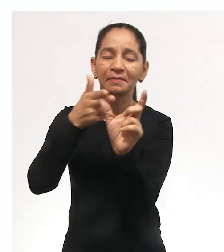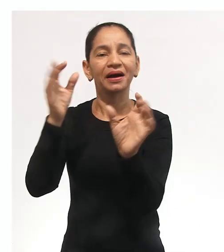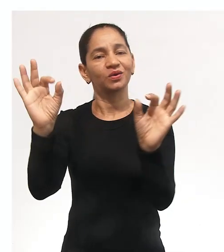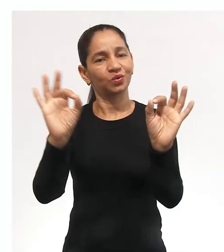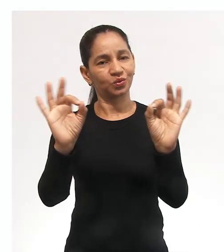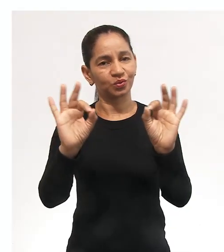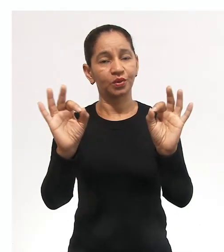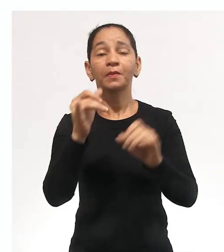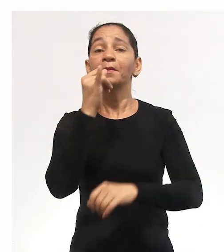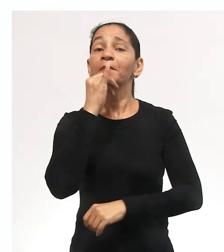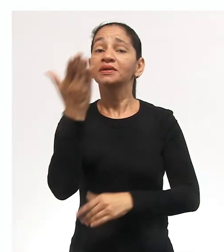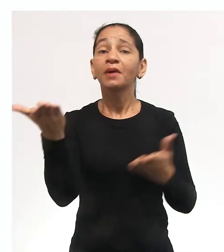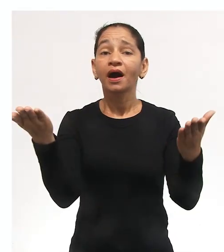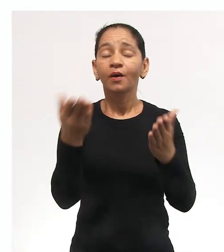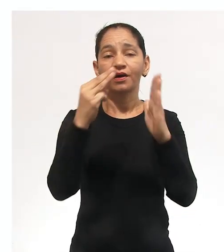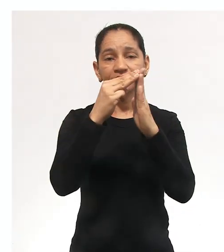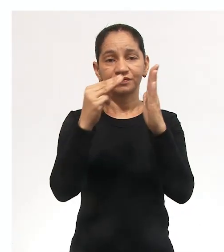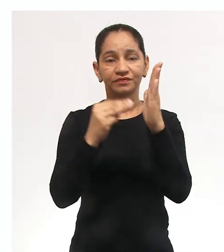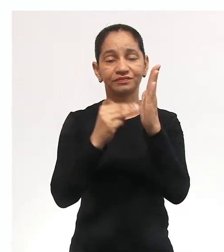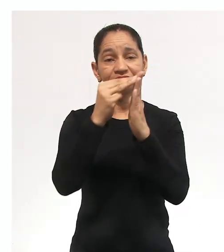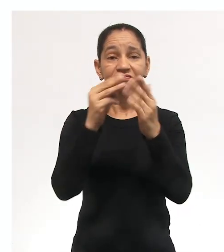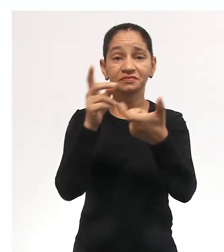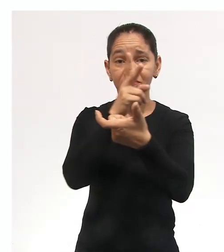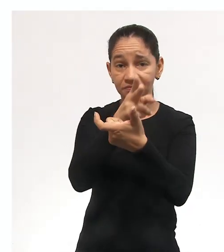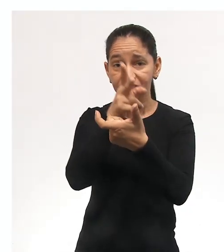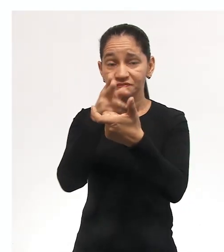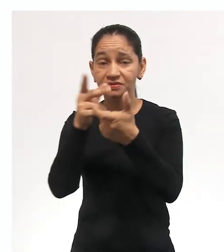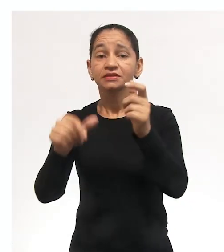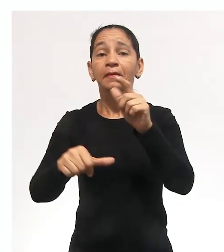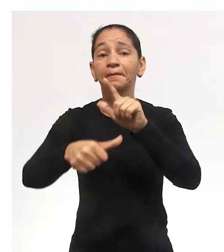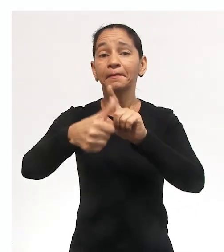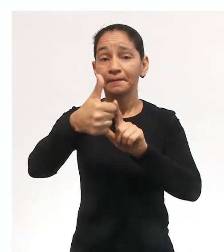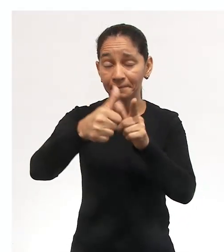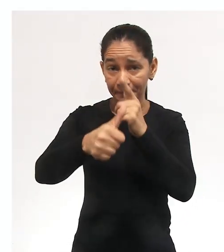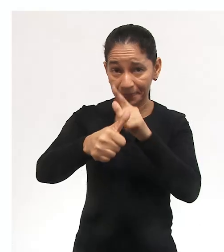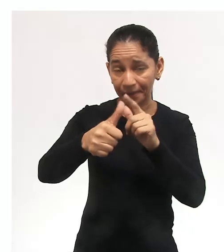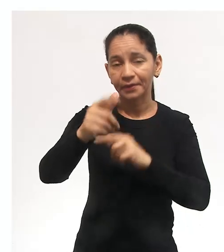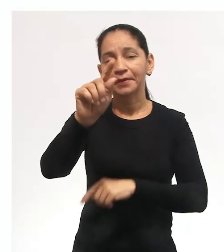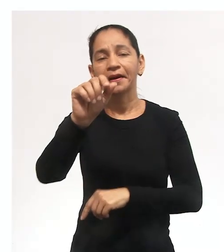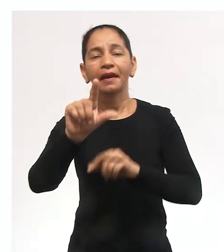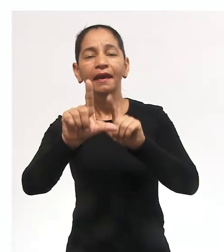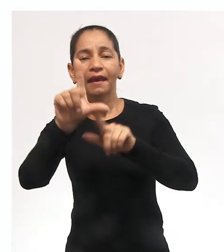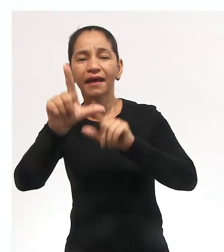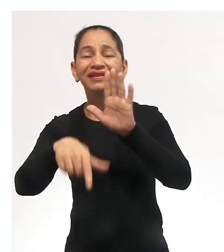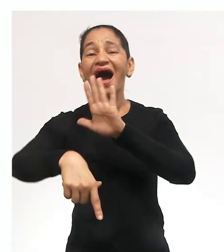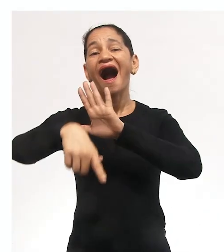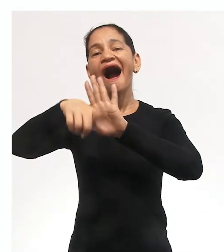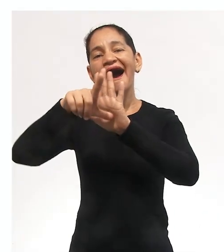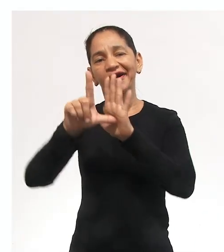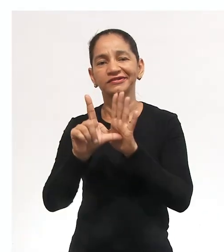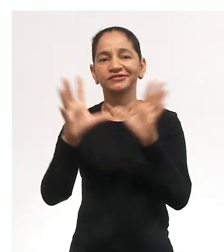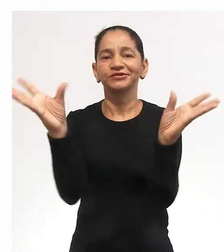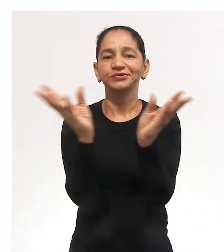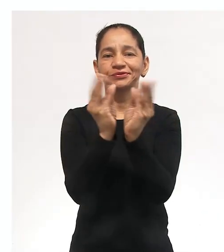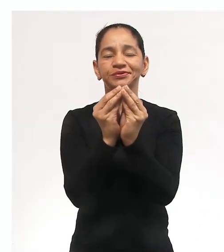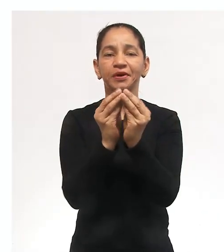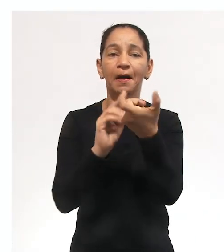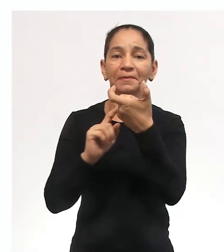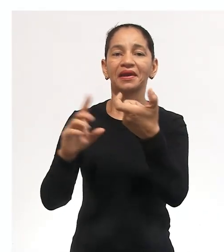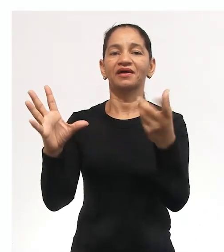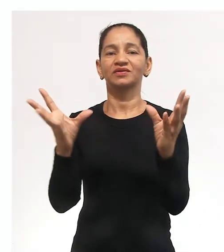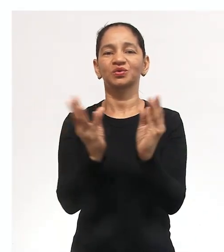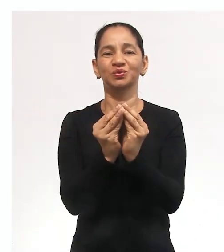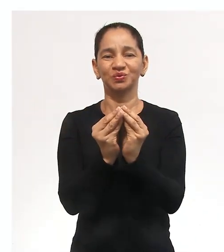Método fônico, aprendizado das letras e dos sons antes de formar